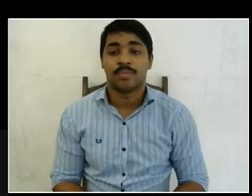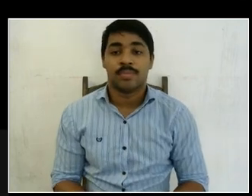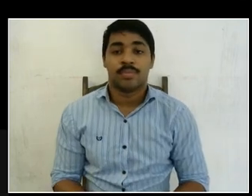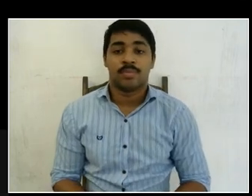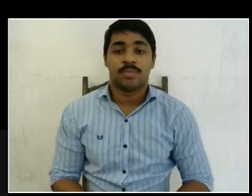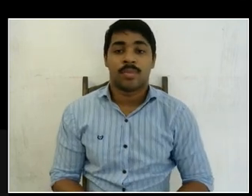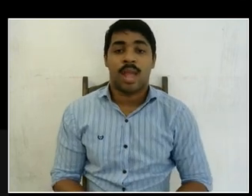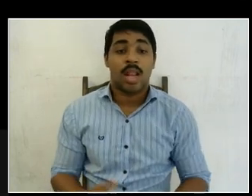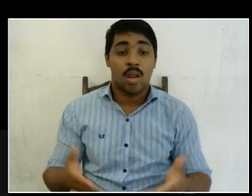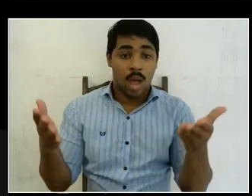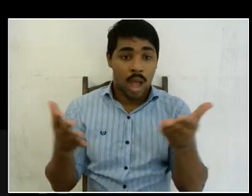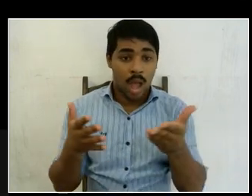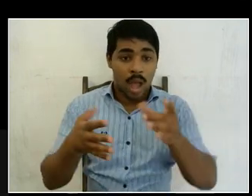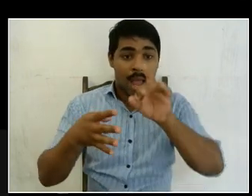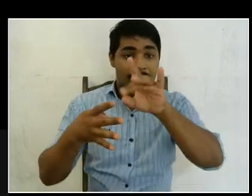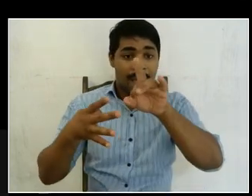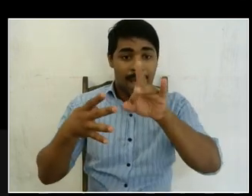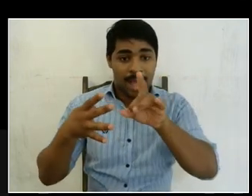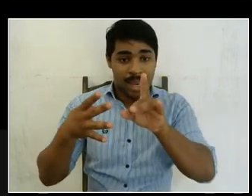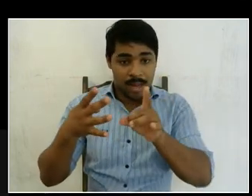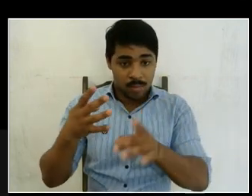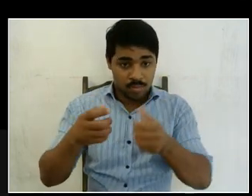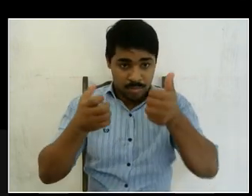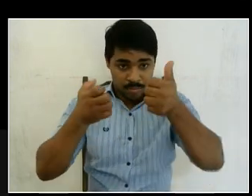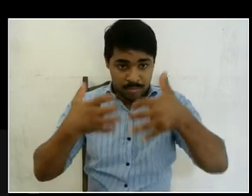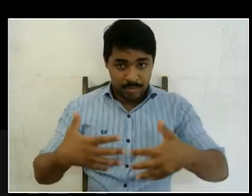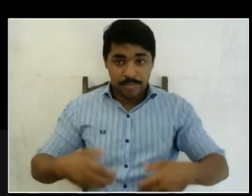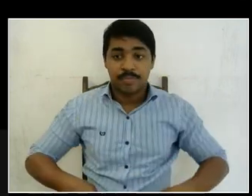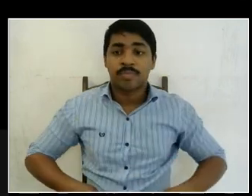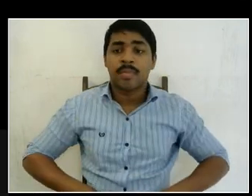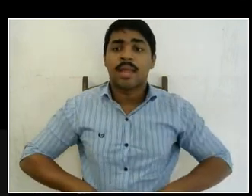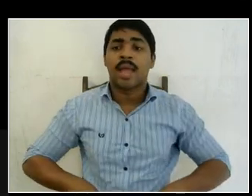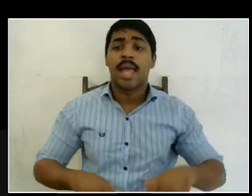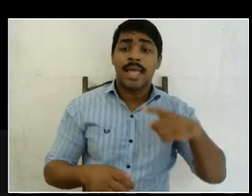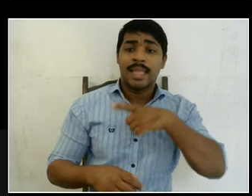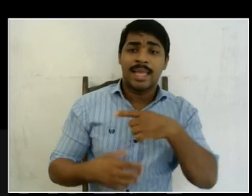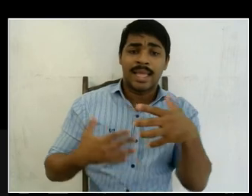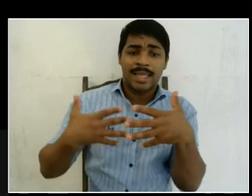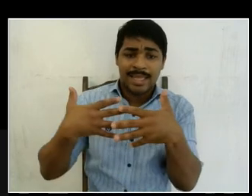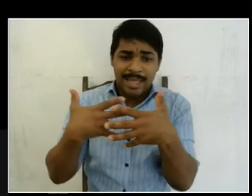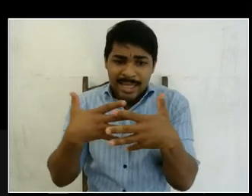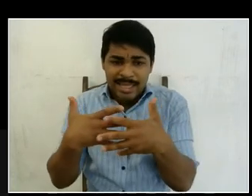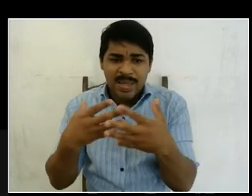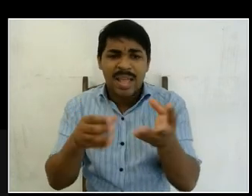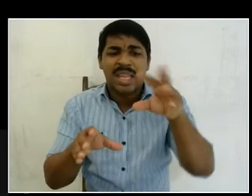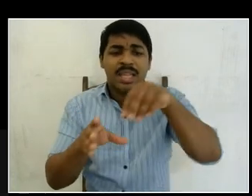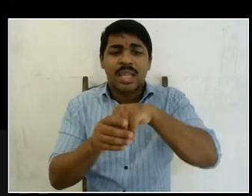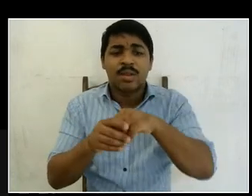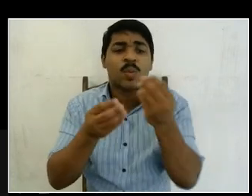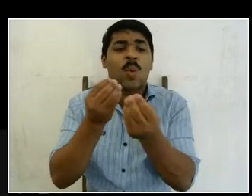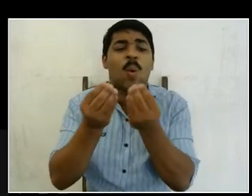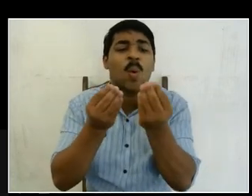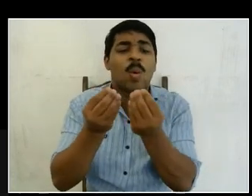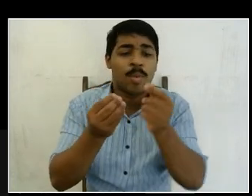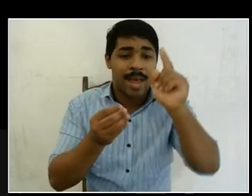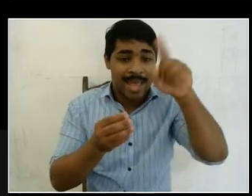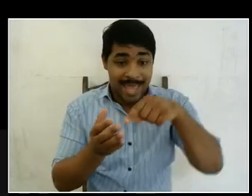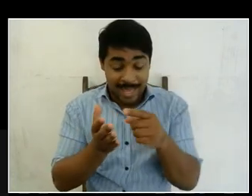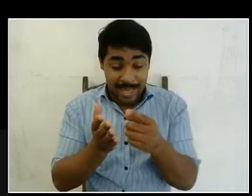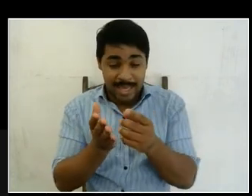gente vai ver sobre cada um deles. Esses tecidos, eles são formados de células e também eles são